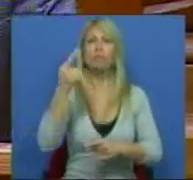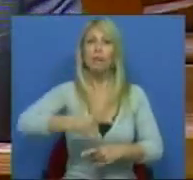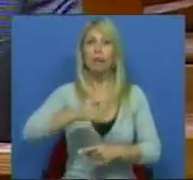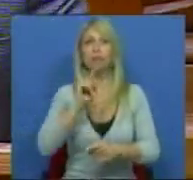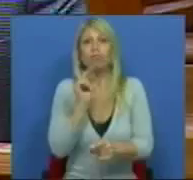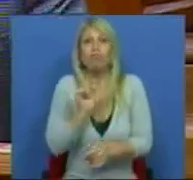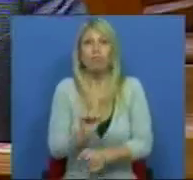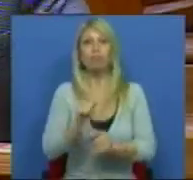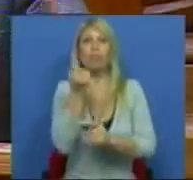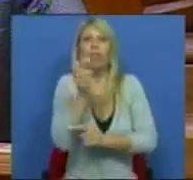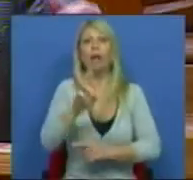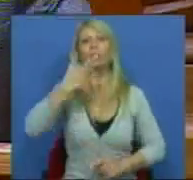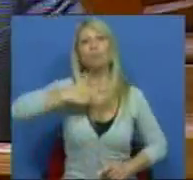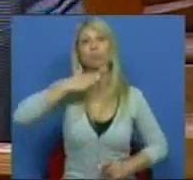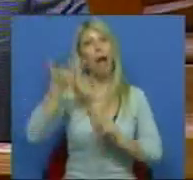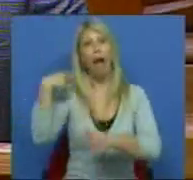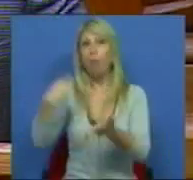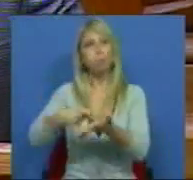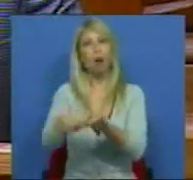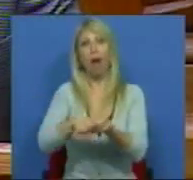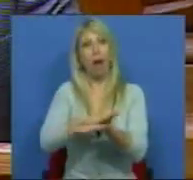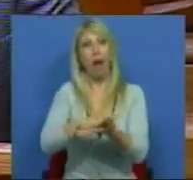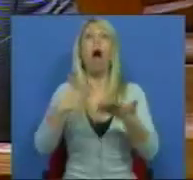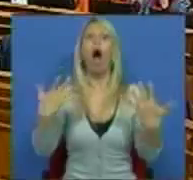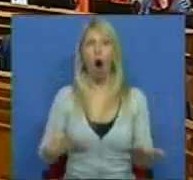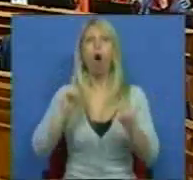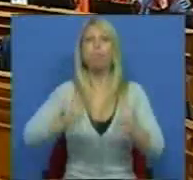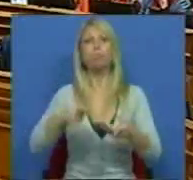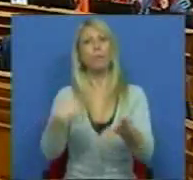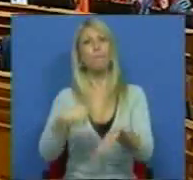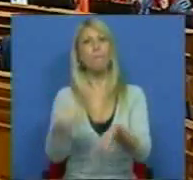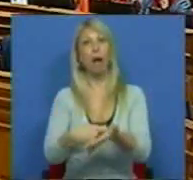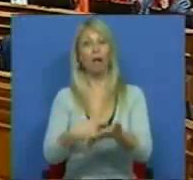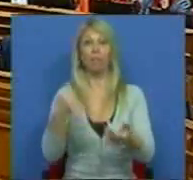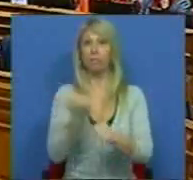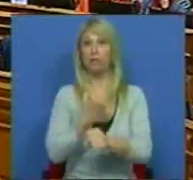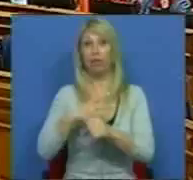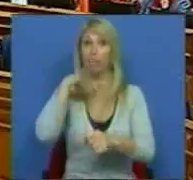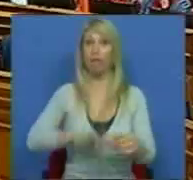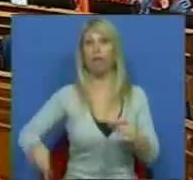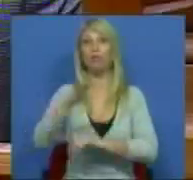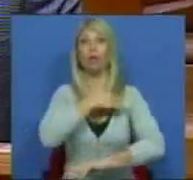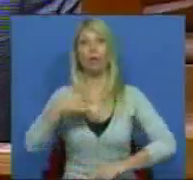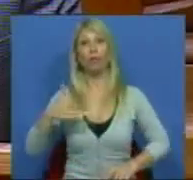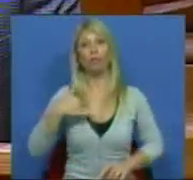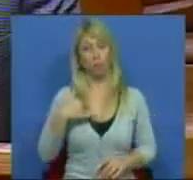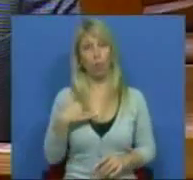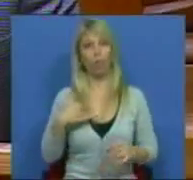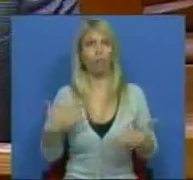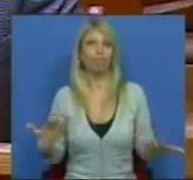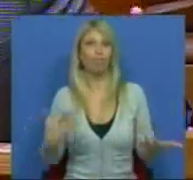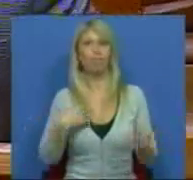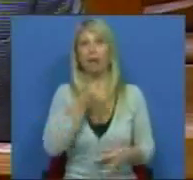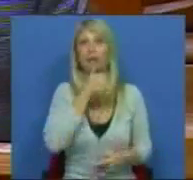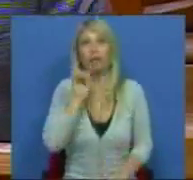taxas moderadoras das quais estavam isentos no Serviço Nacional de Saúde. Um distinto socialista